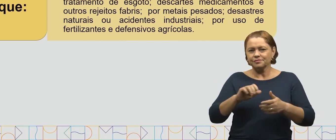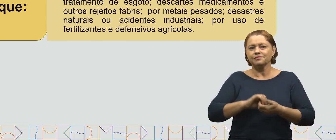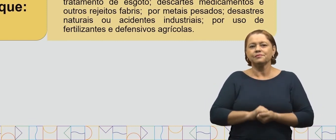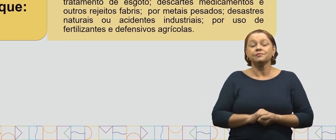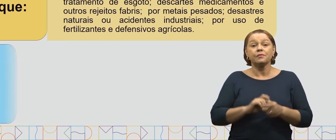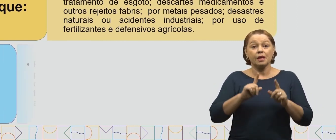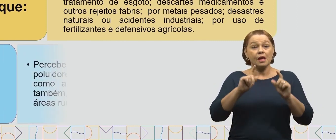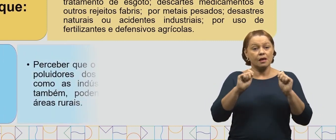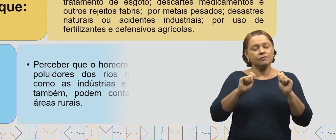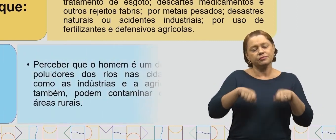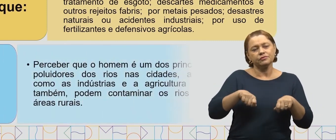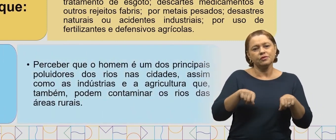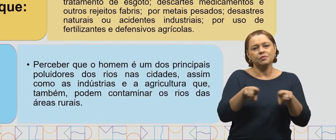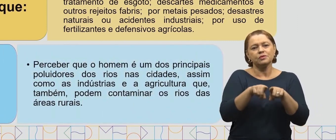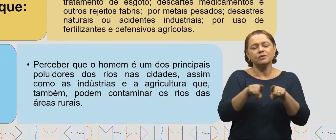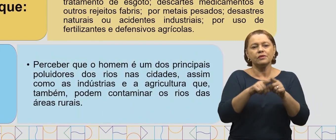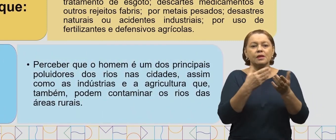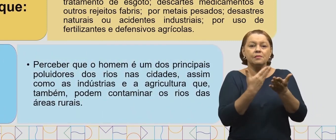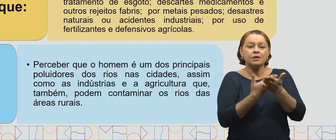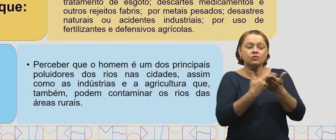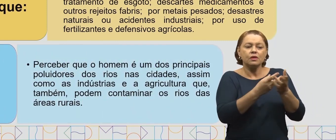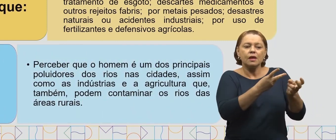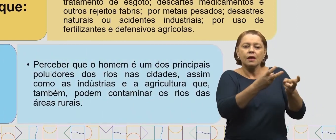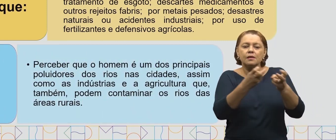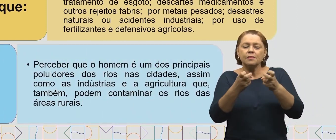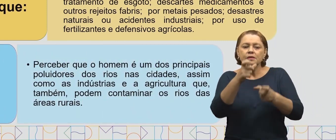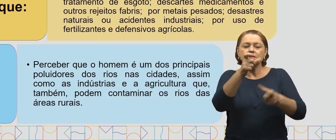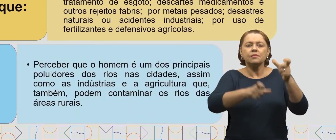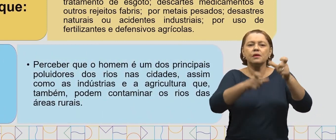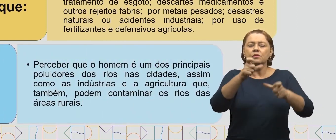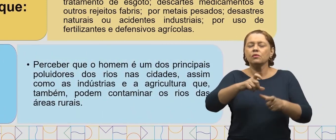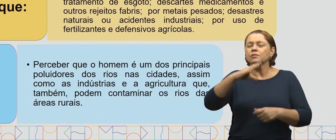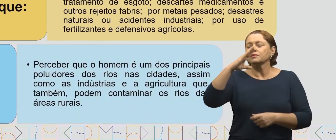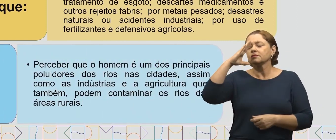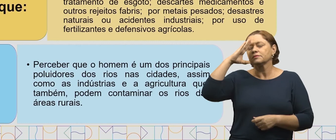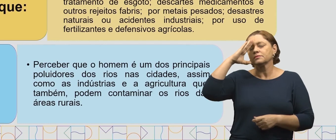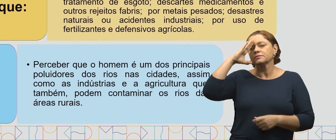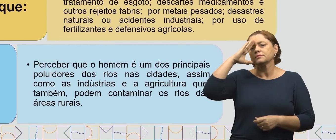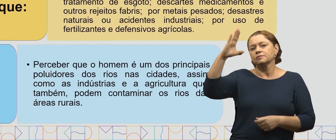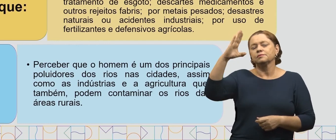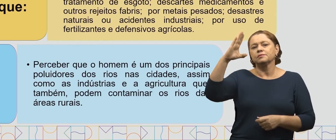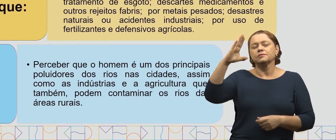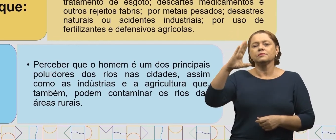Foi possível também perceber que o homem é um dos principais